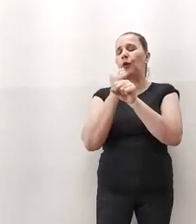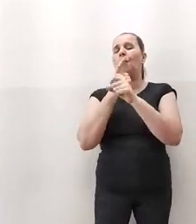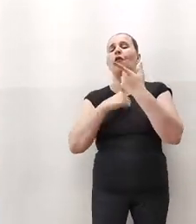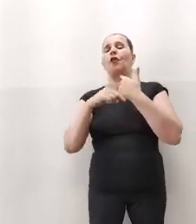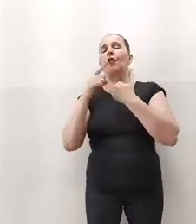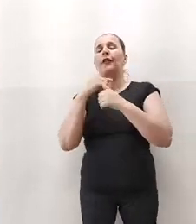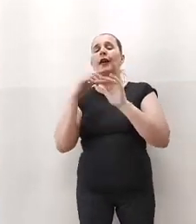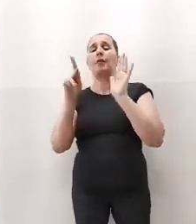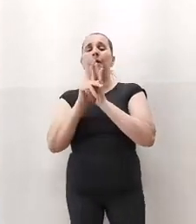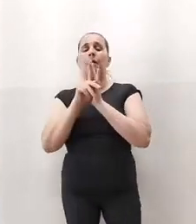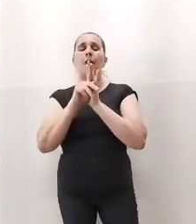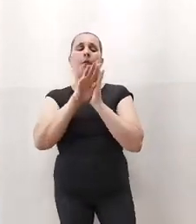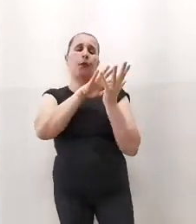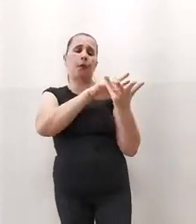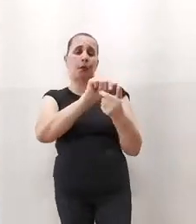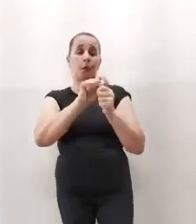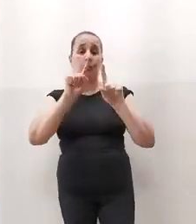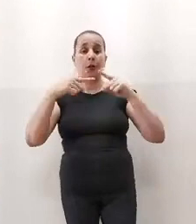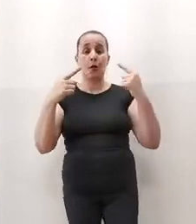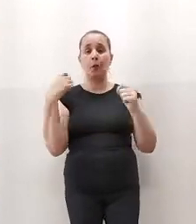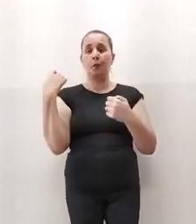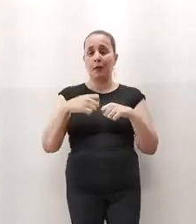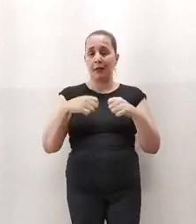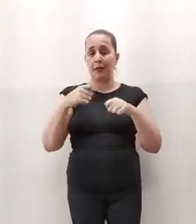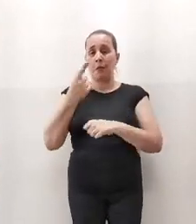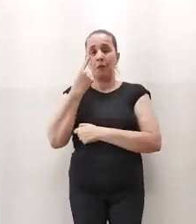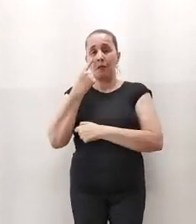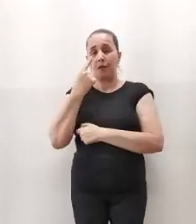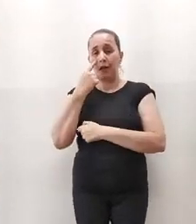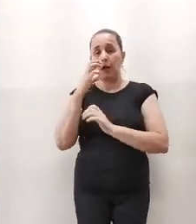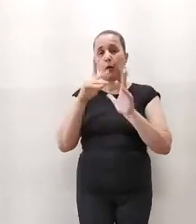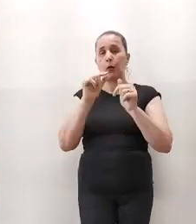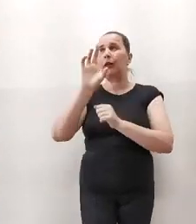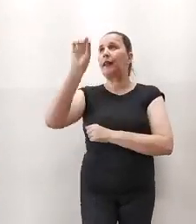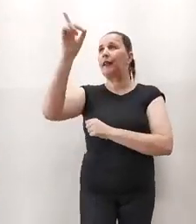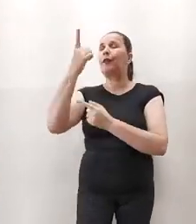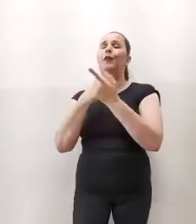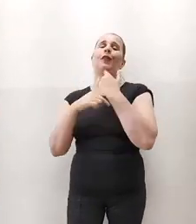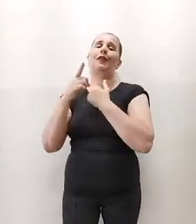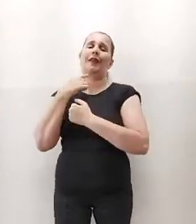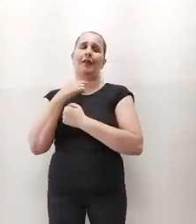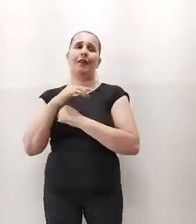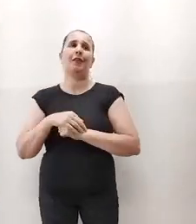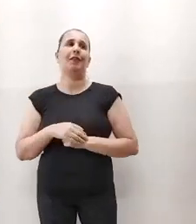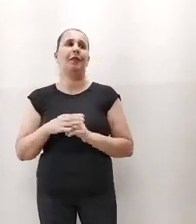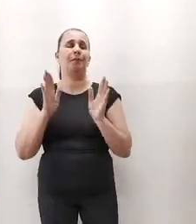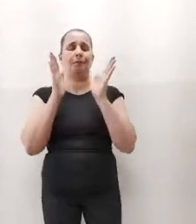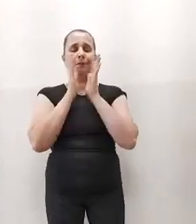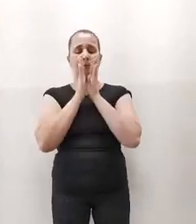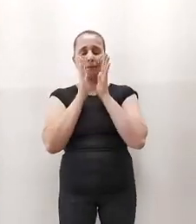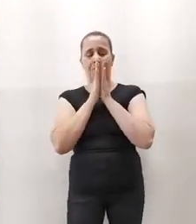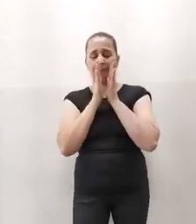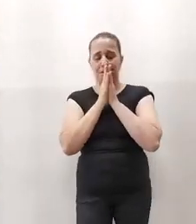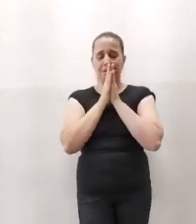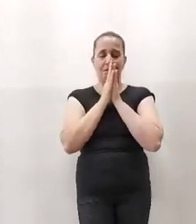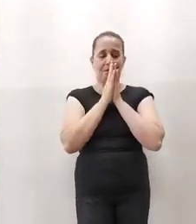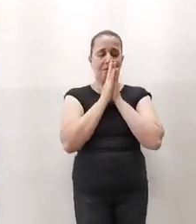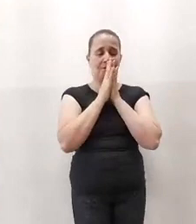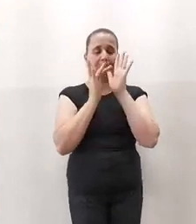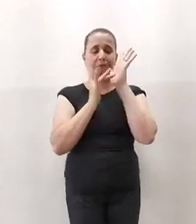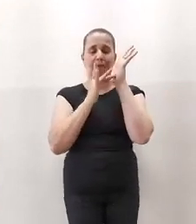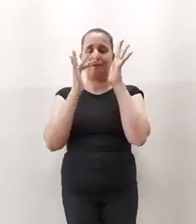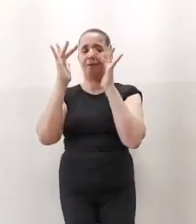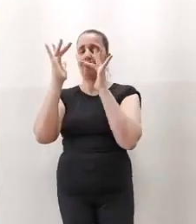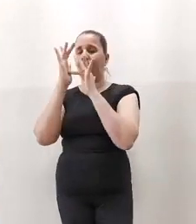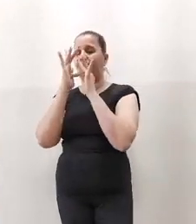mundo estabelece. Mas nós precisamos ver aquilo que Deus deseja. Amém, irmãos? Feche os teus olhos.